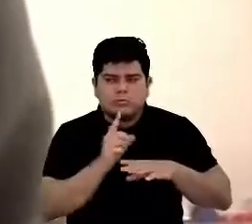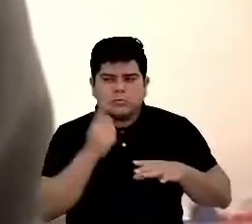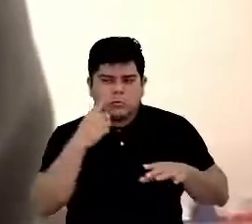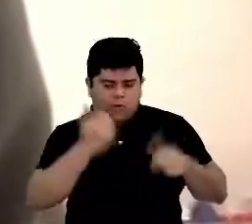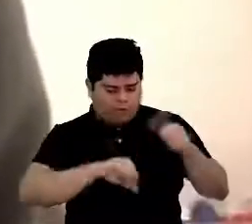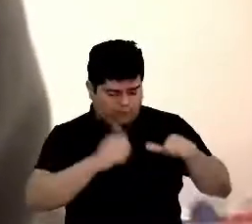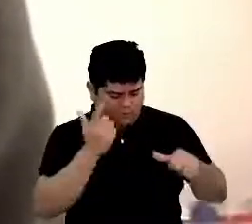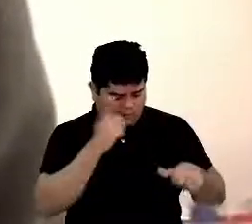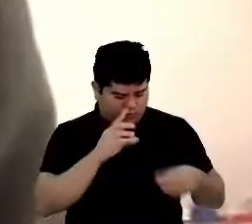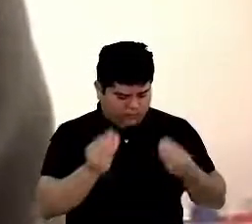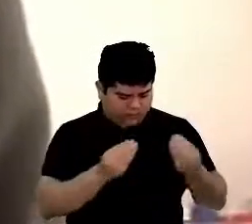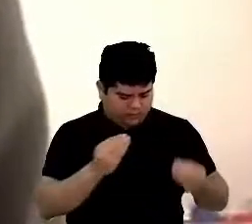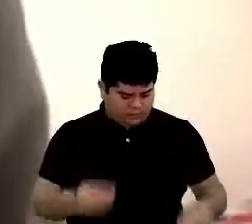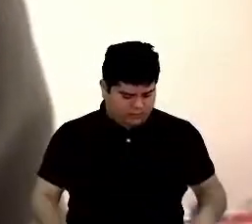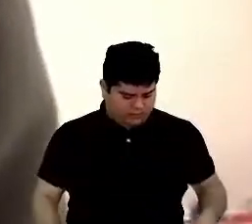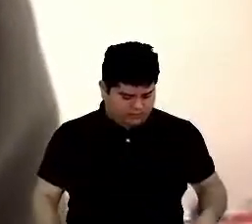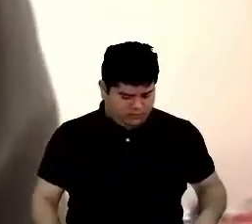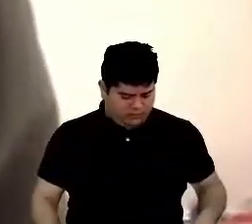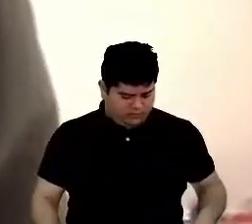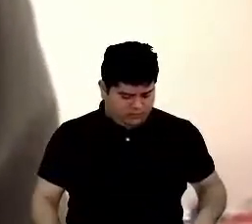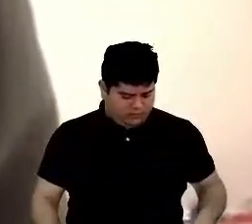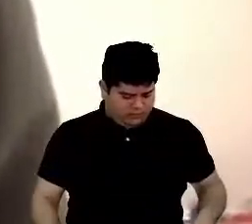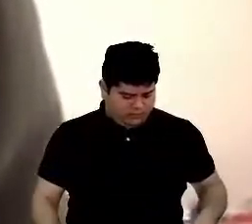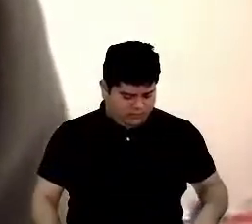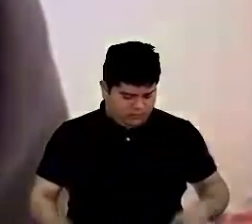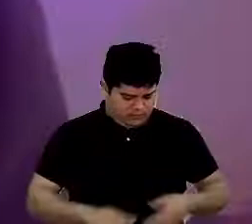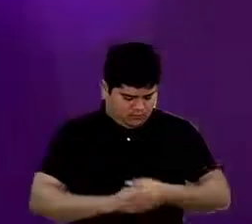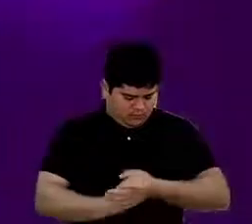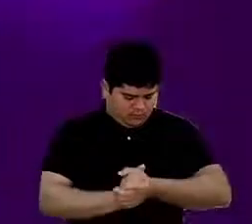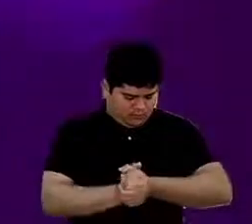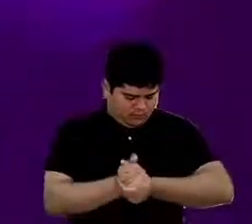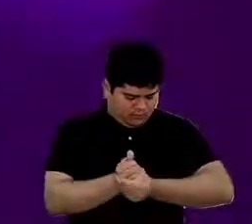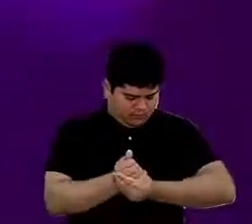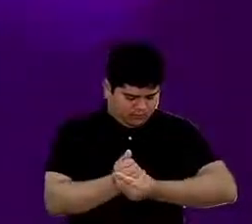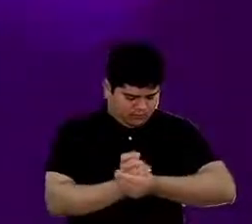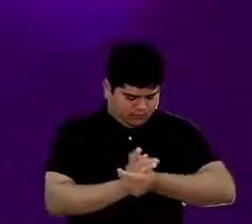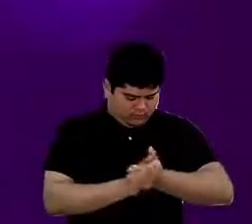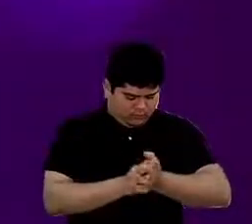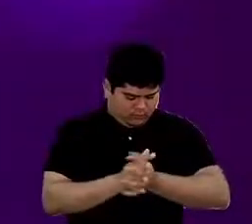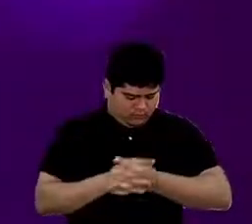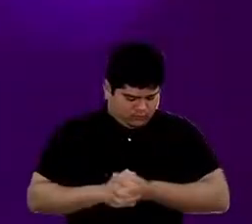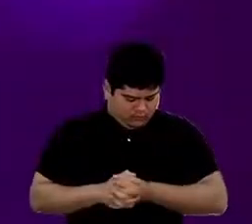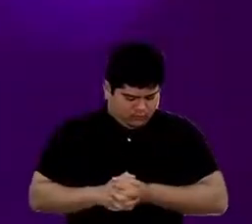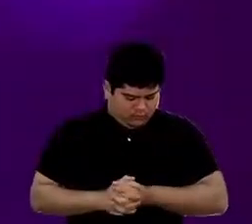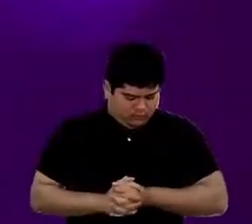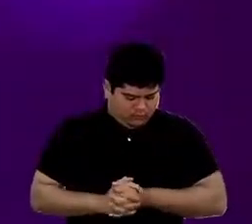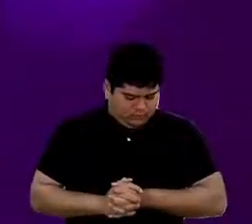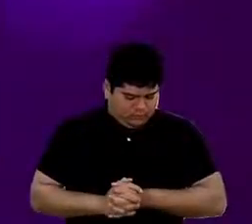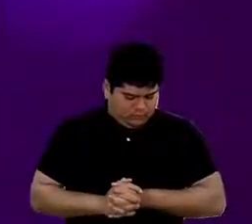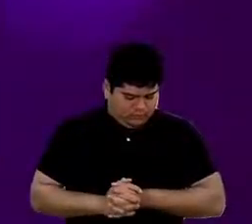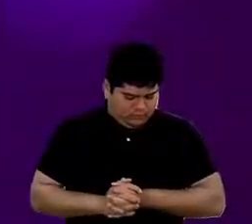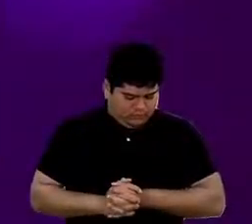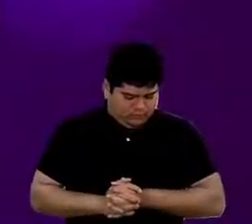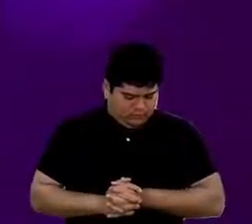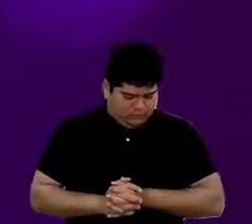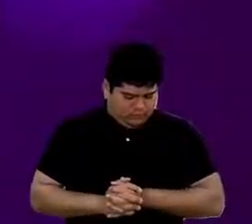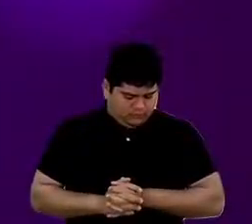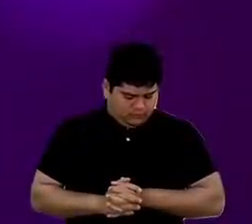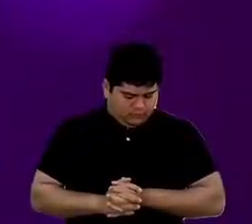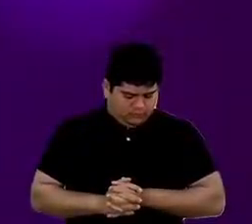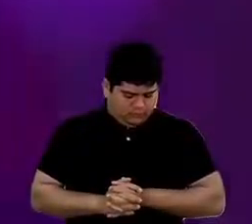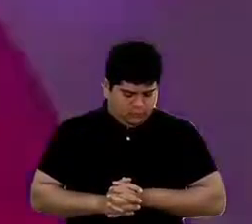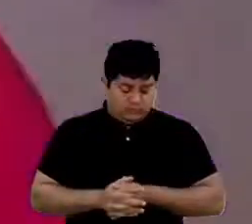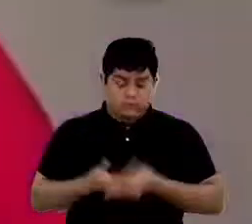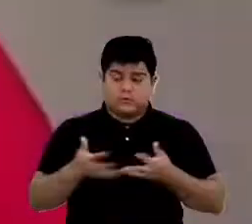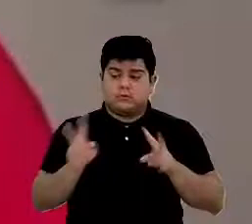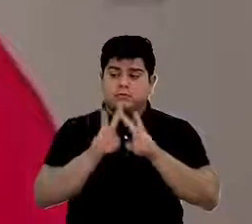estou vendo teus slides, Juliana, por favor. Obrigada, Arnaldo. Boa tarde a todos. Então, o assunto da